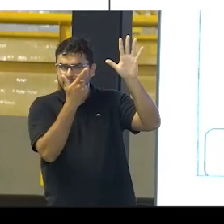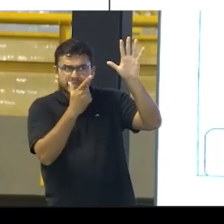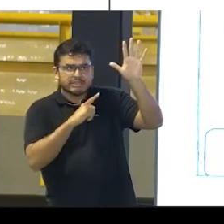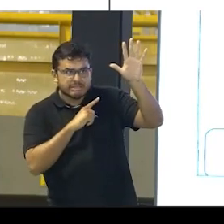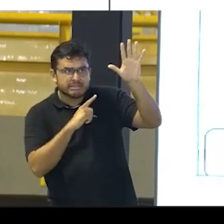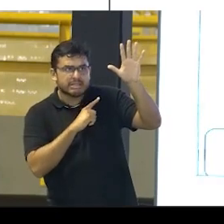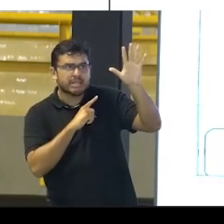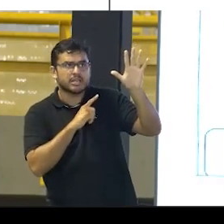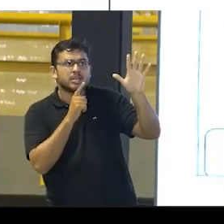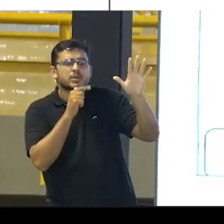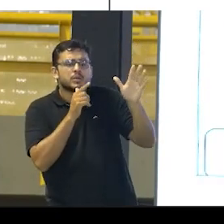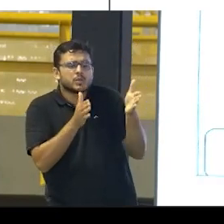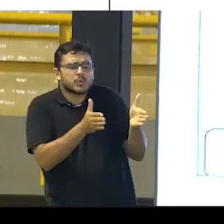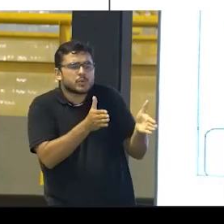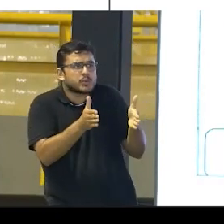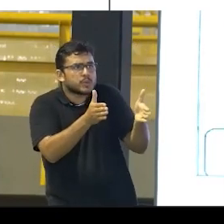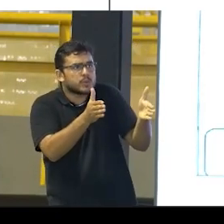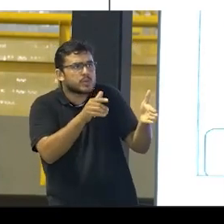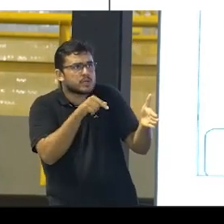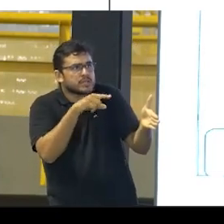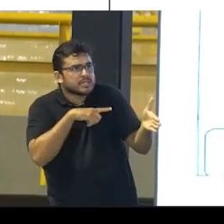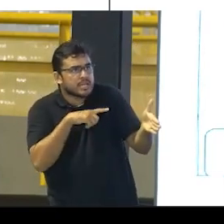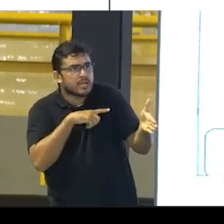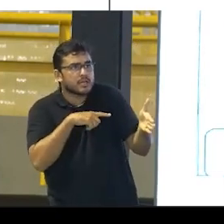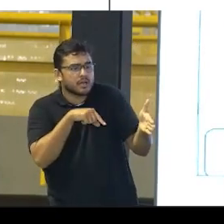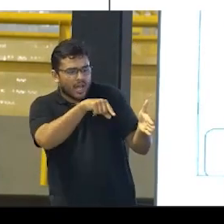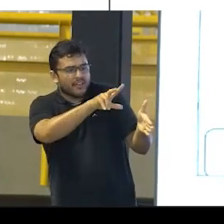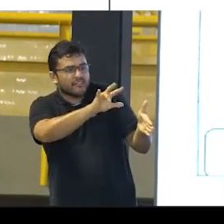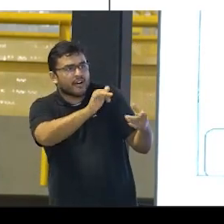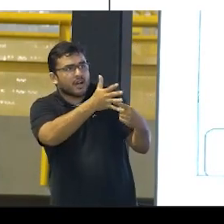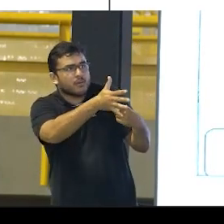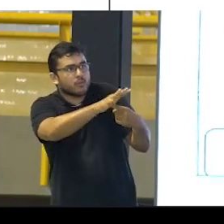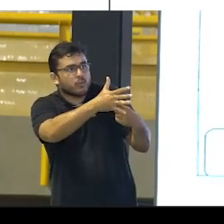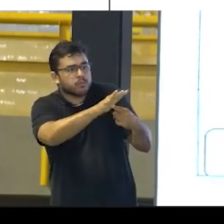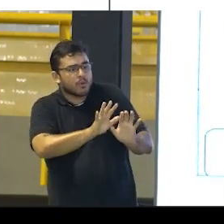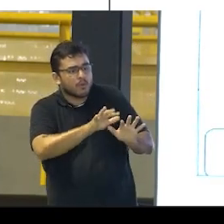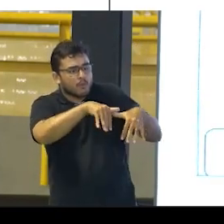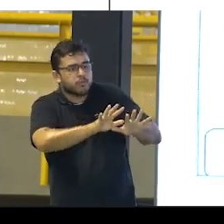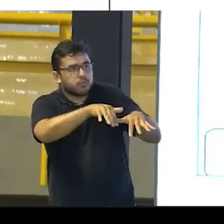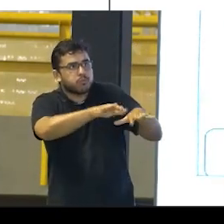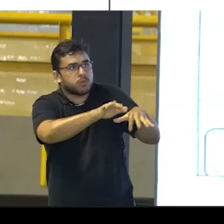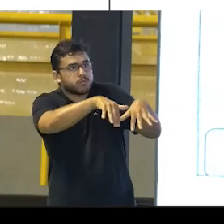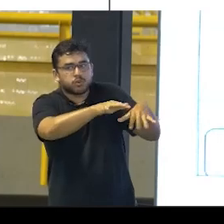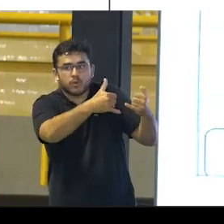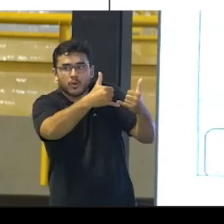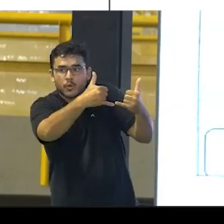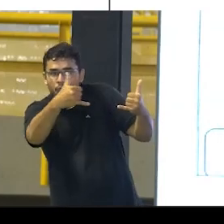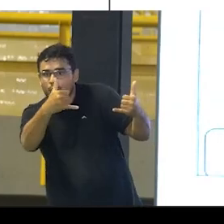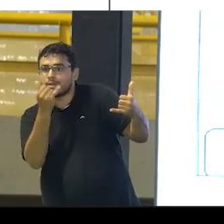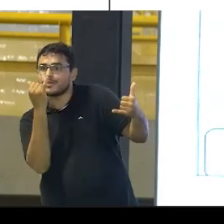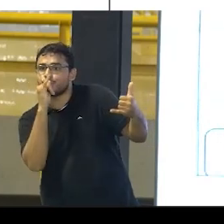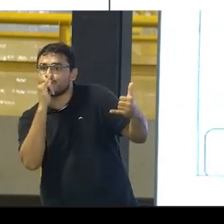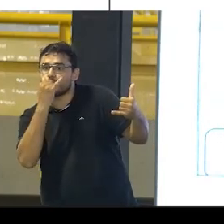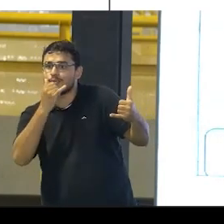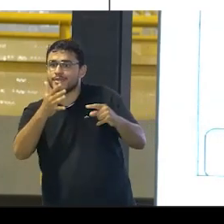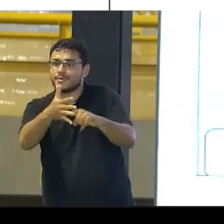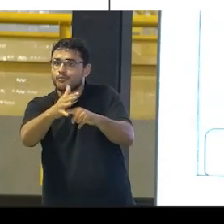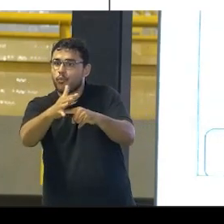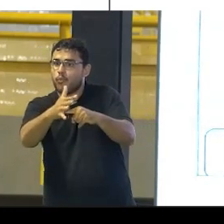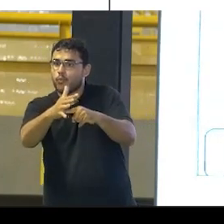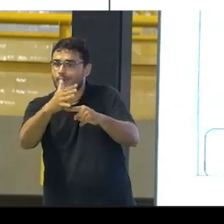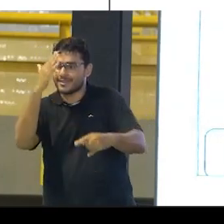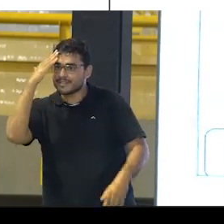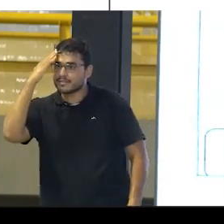ou congela na época do frio. Então não tem como você instalar uma usina para produzir energia se o rio não tem capacidade para